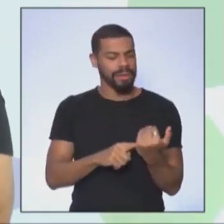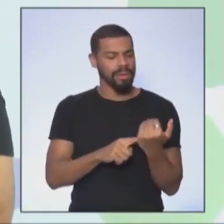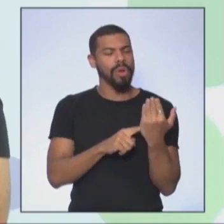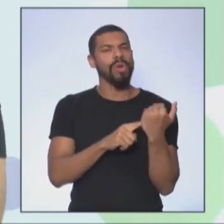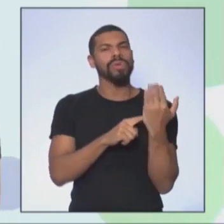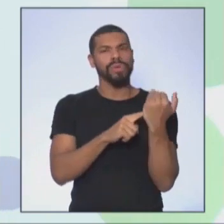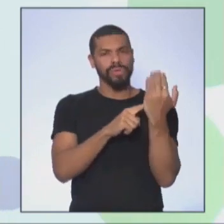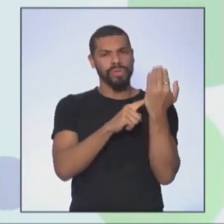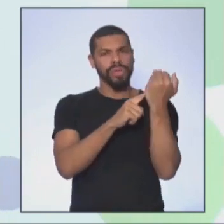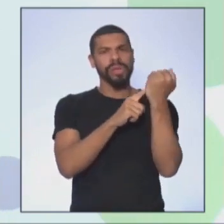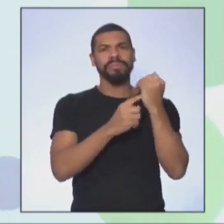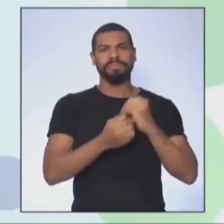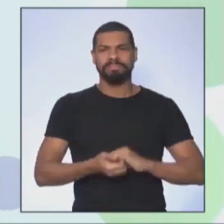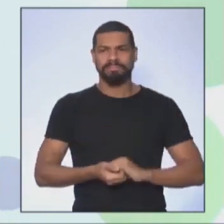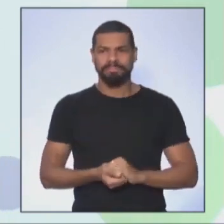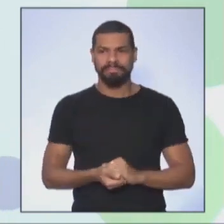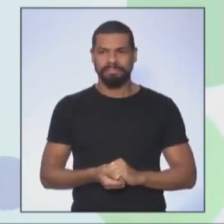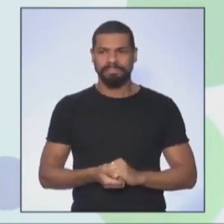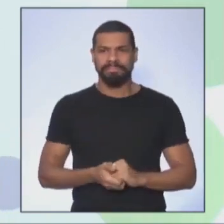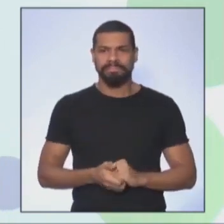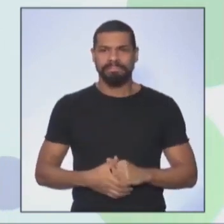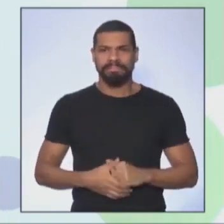captar.